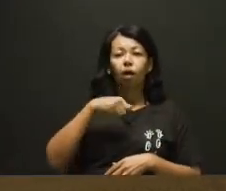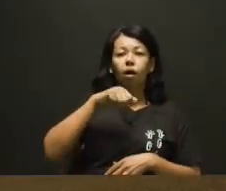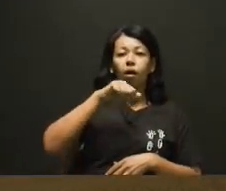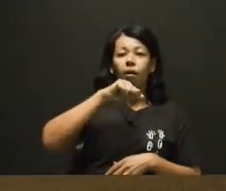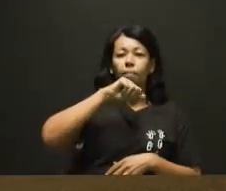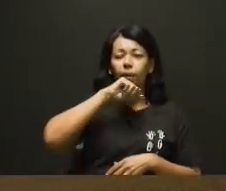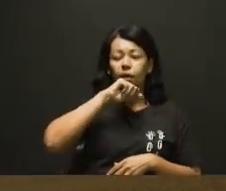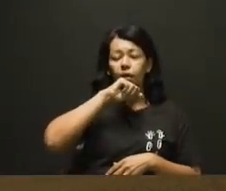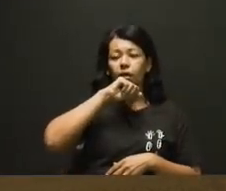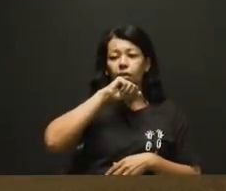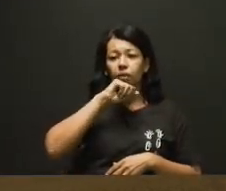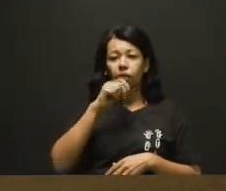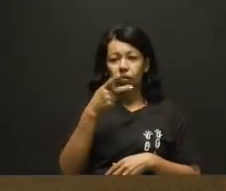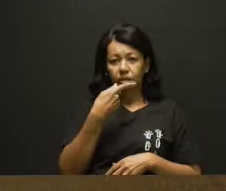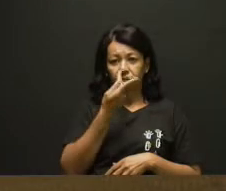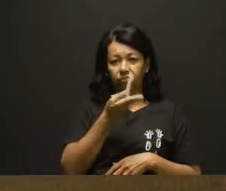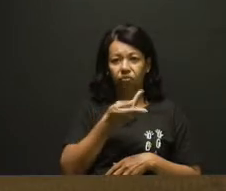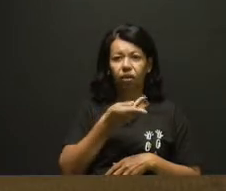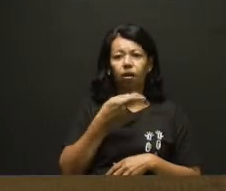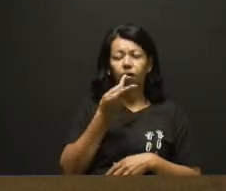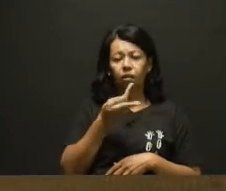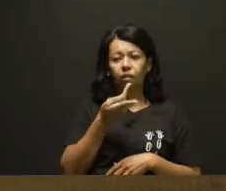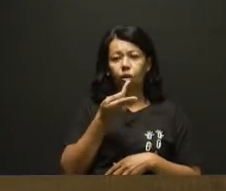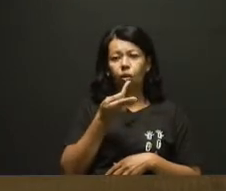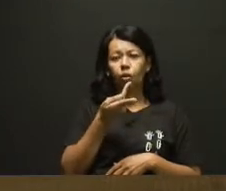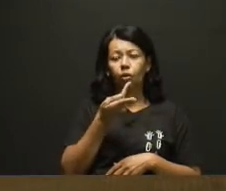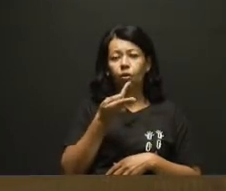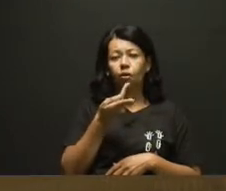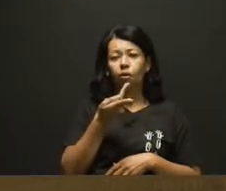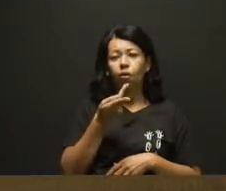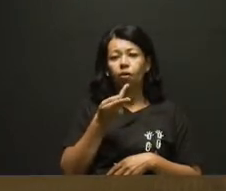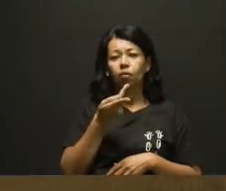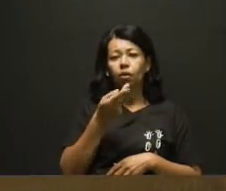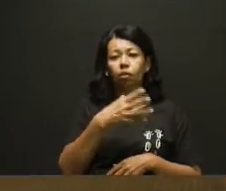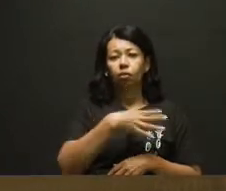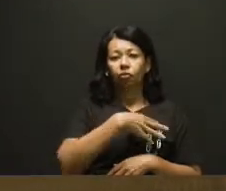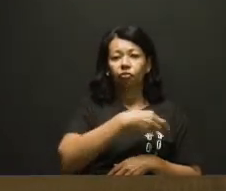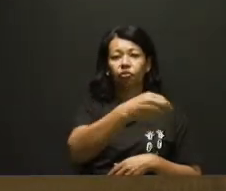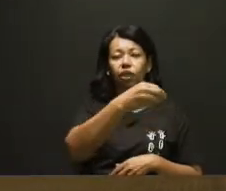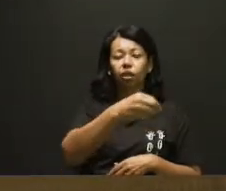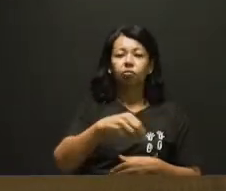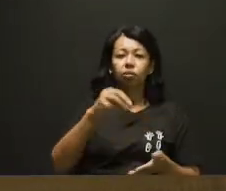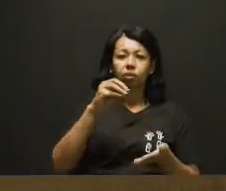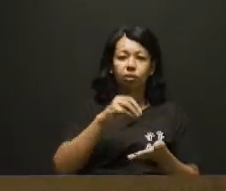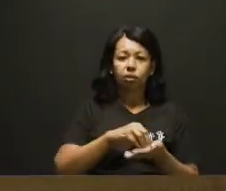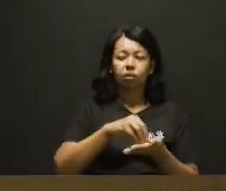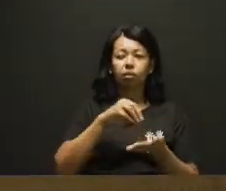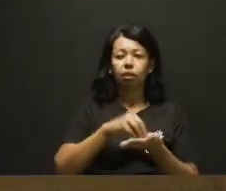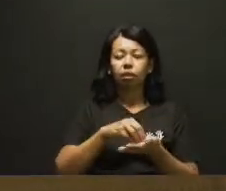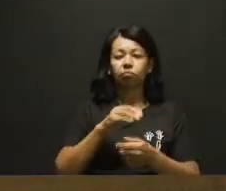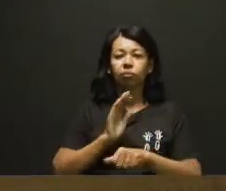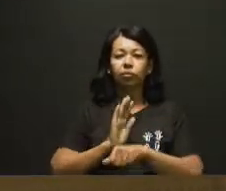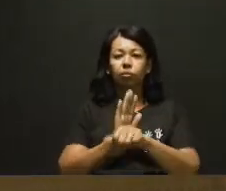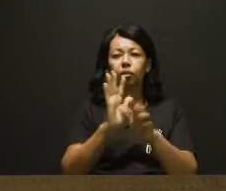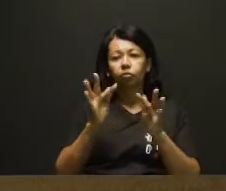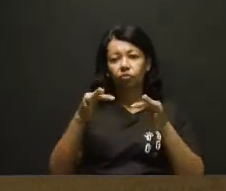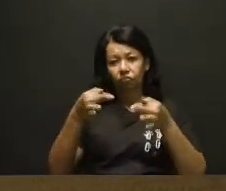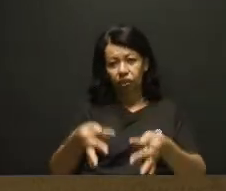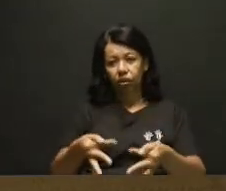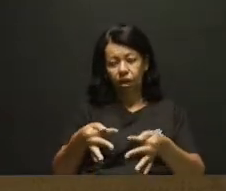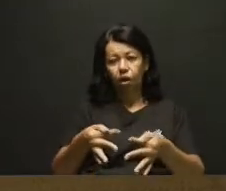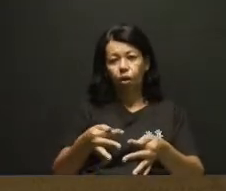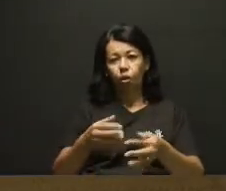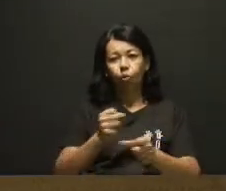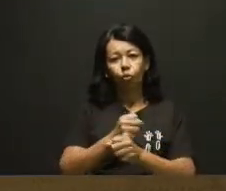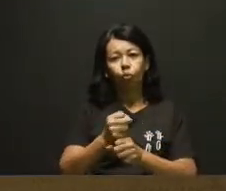esqueci o nome agora com cara errado ela falou do filho que ficou sem o atendimento no final de novembro quer dizer